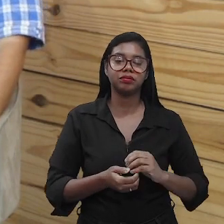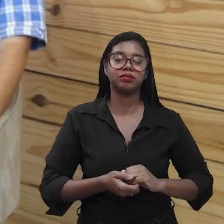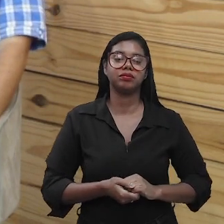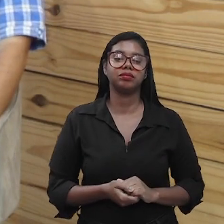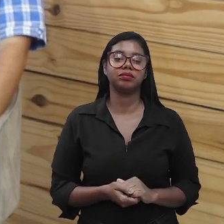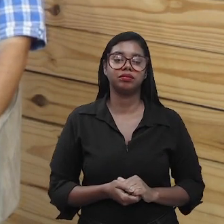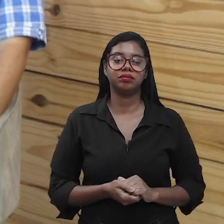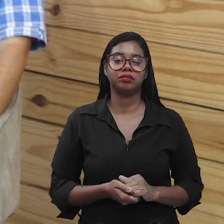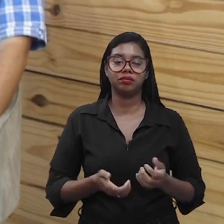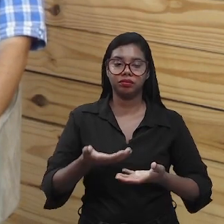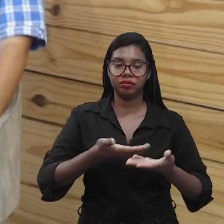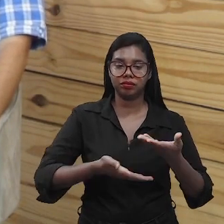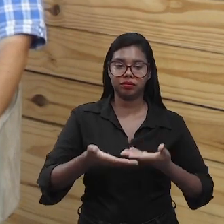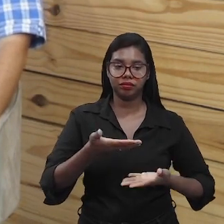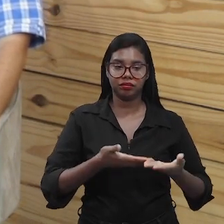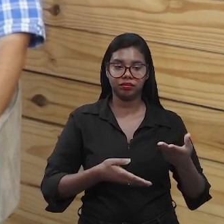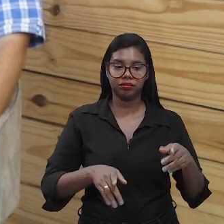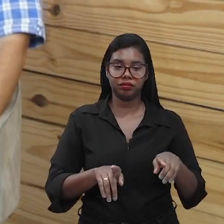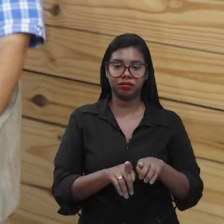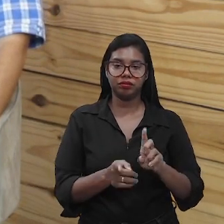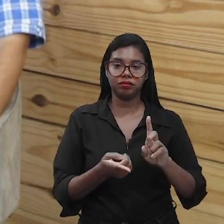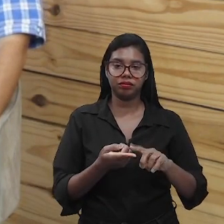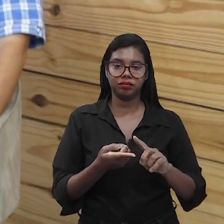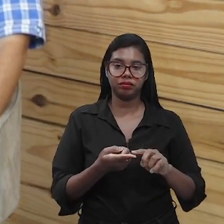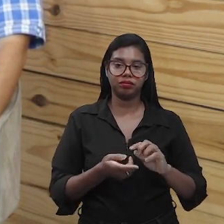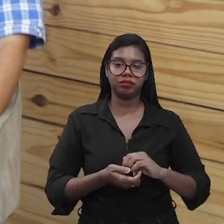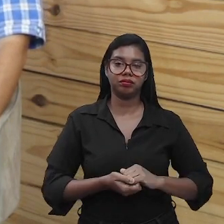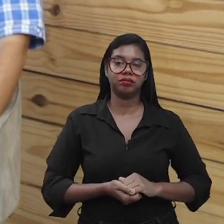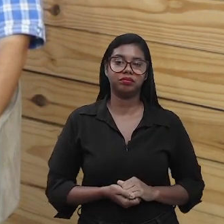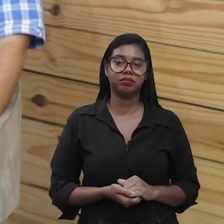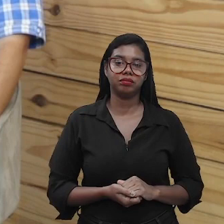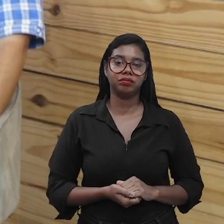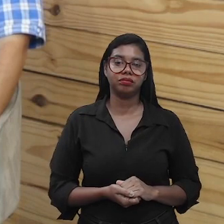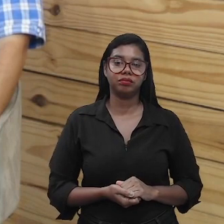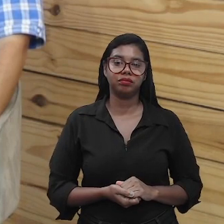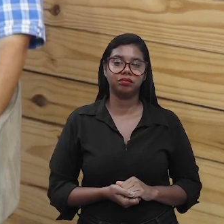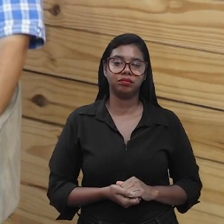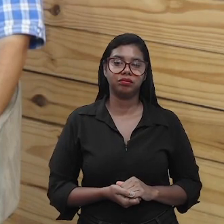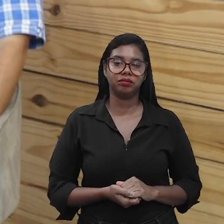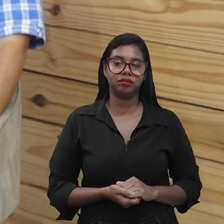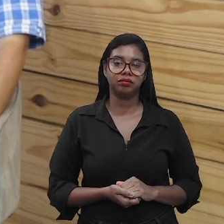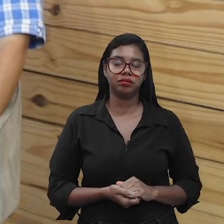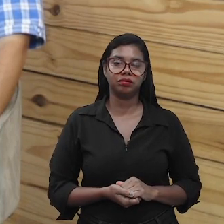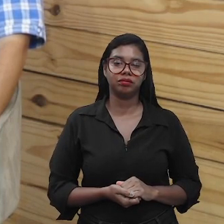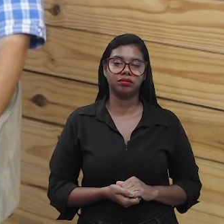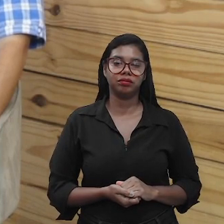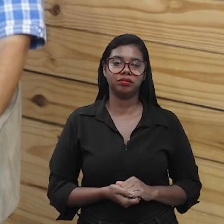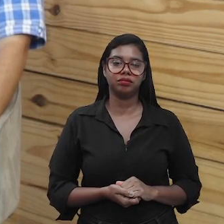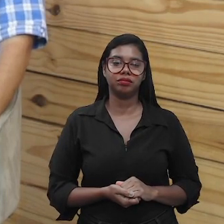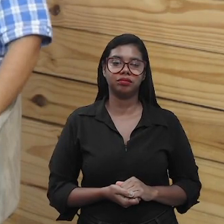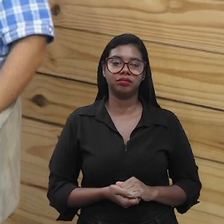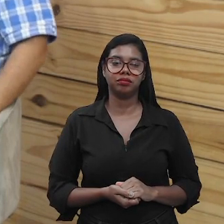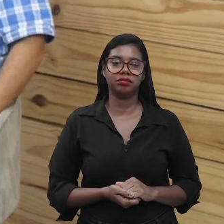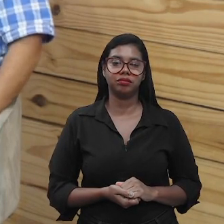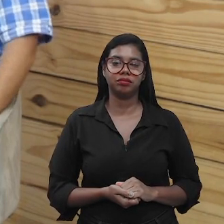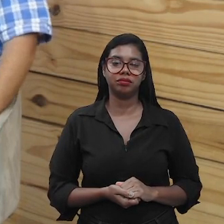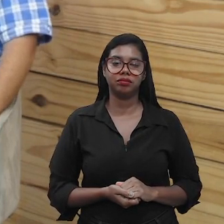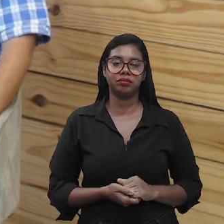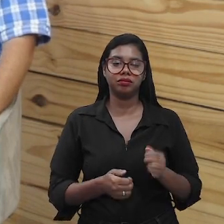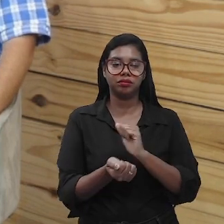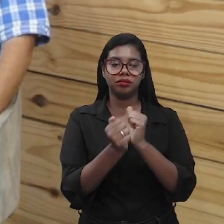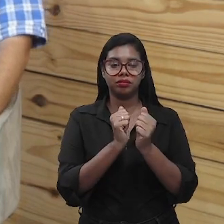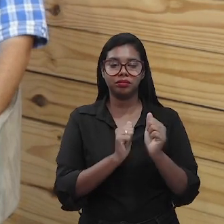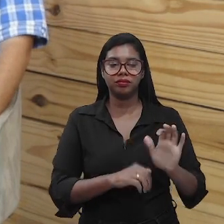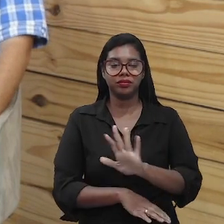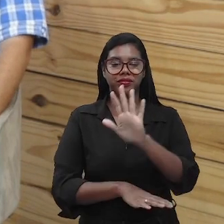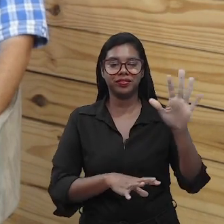produzindo. Você estava comentando todo esse encadeamento, todas essas articulações, mencionou alguns termos